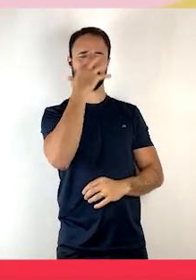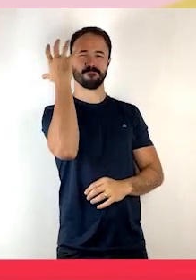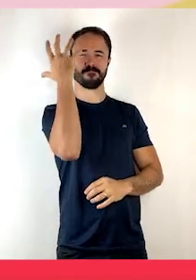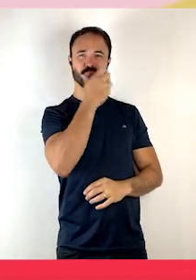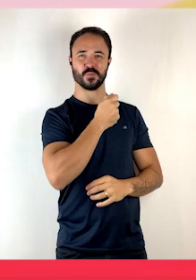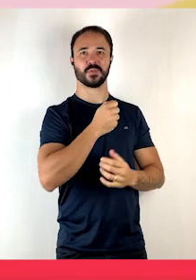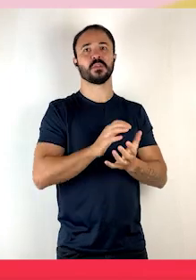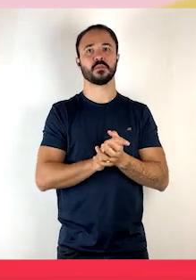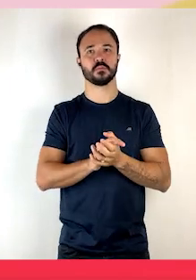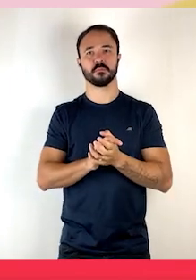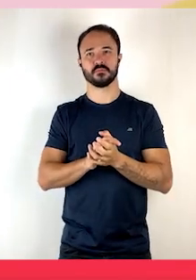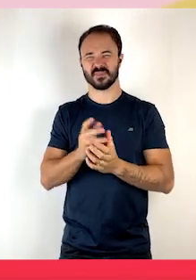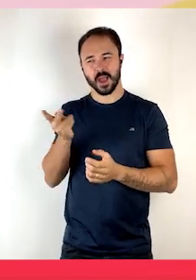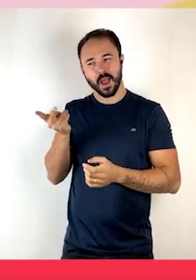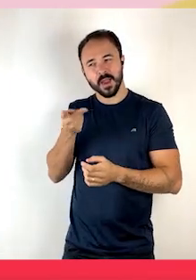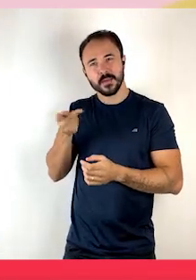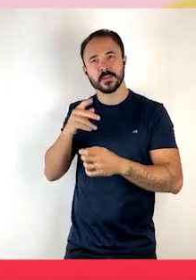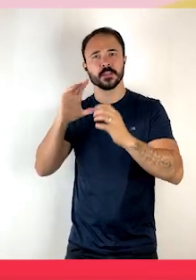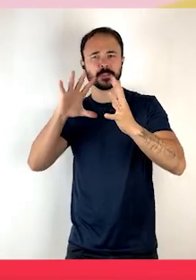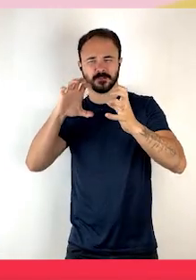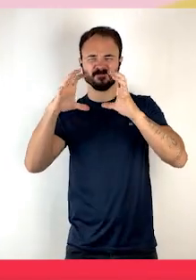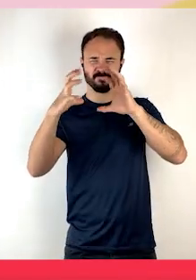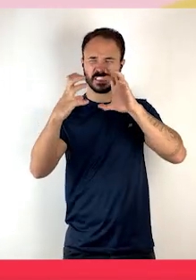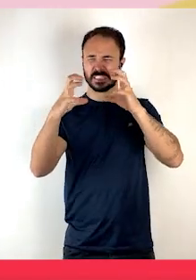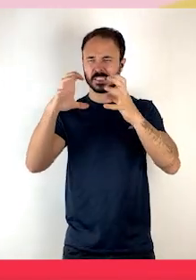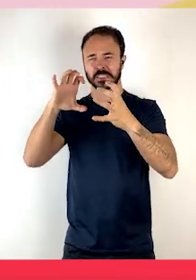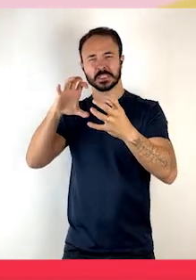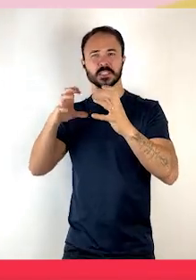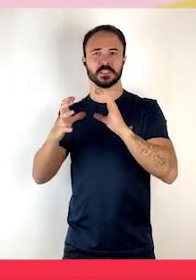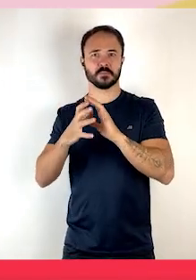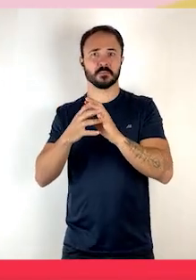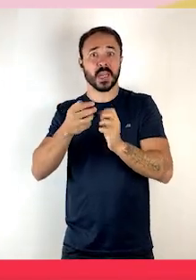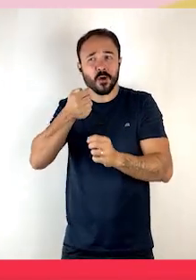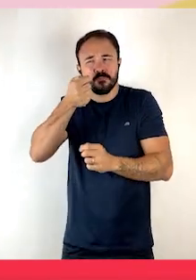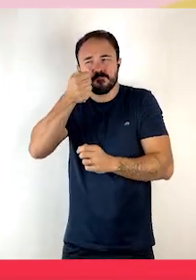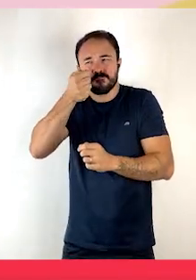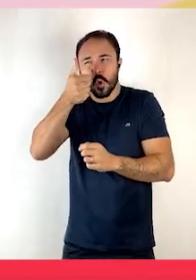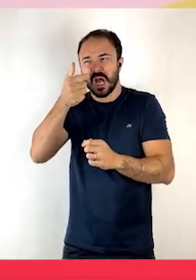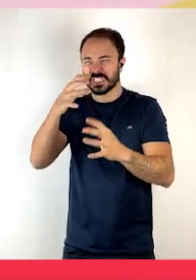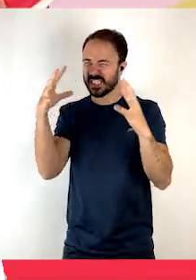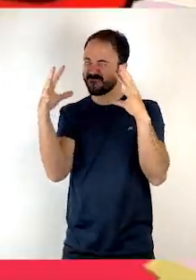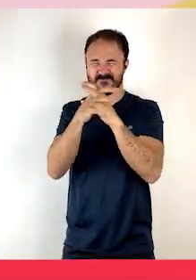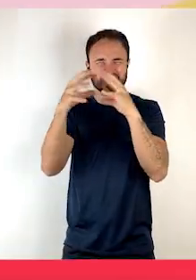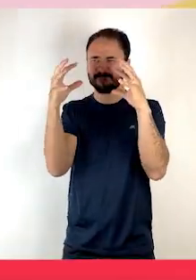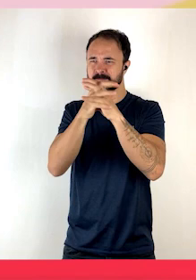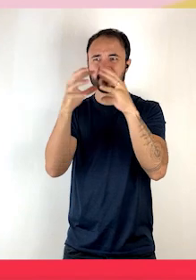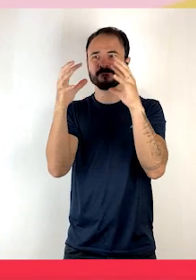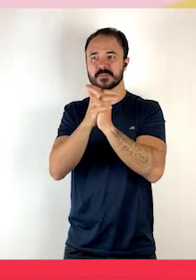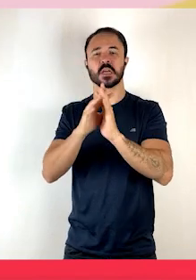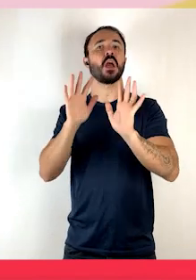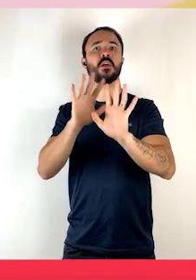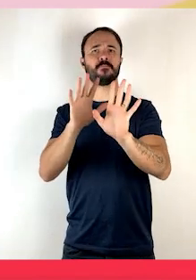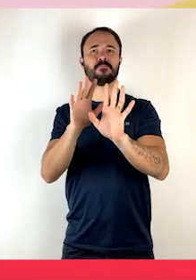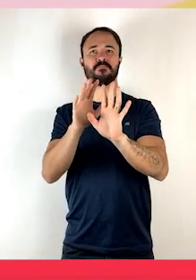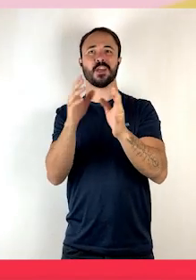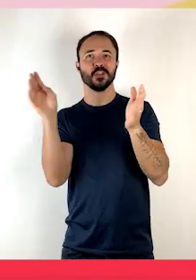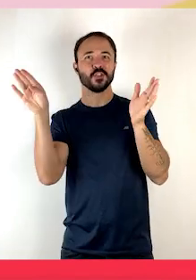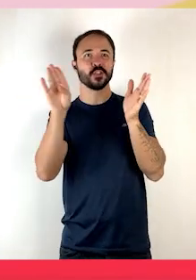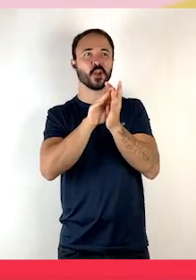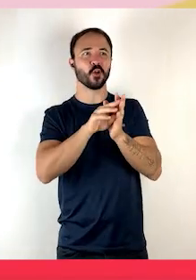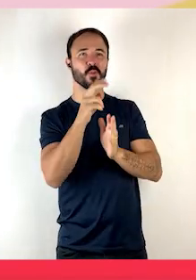muito bonito." E eles começaram a discutir e eles estavam quase brigando. Então chegou uma